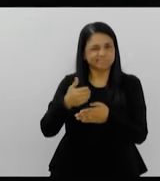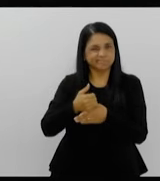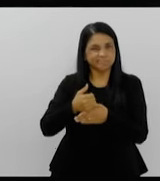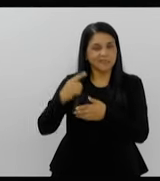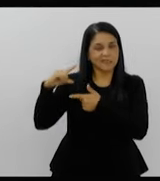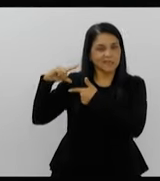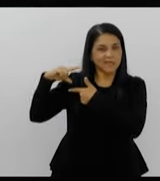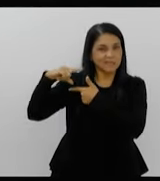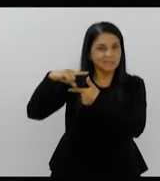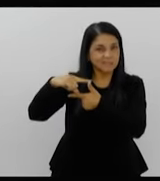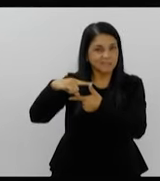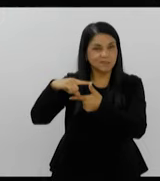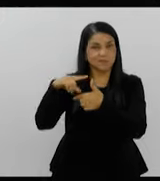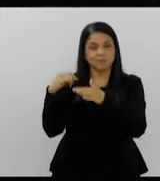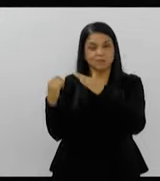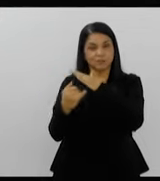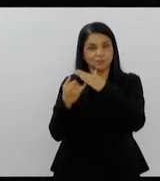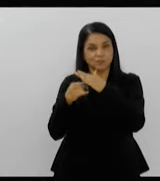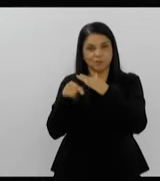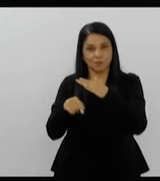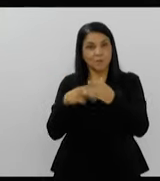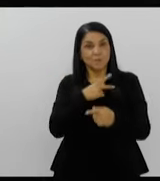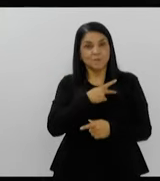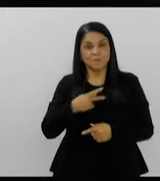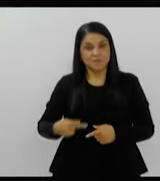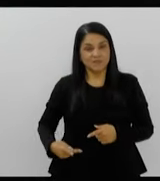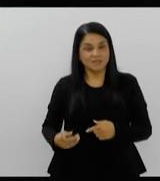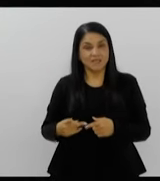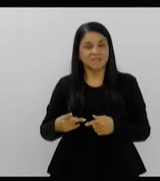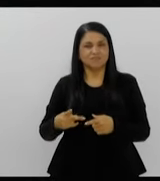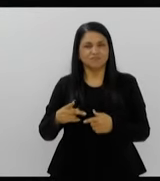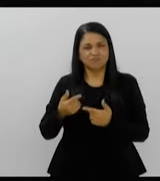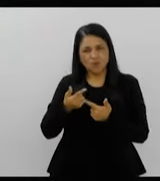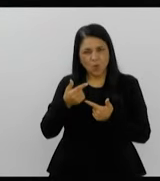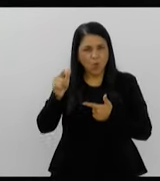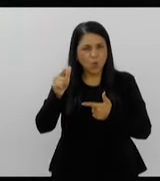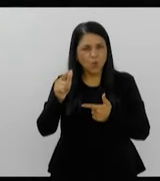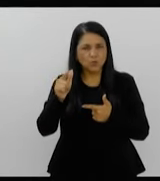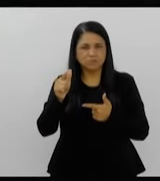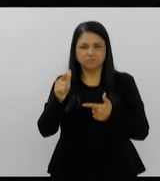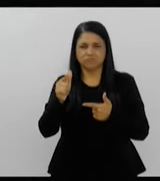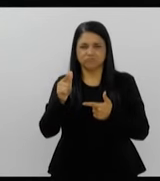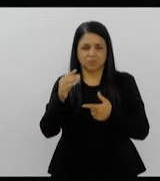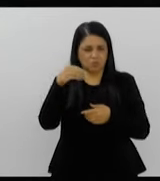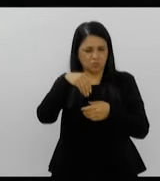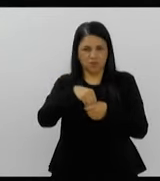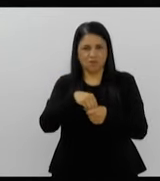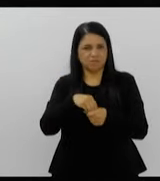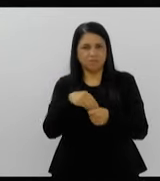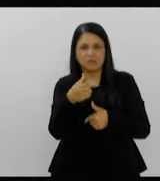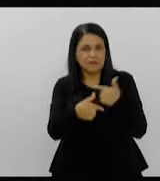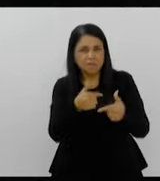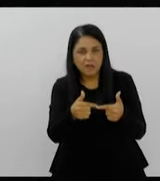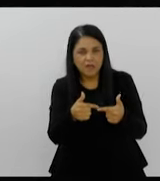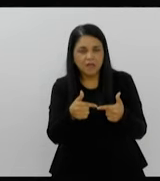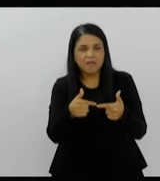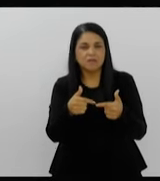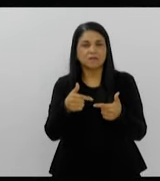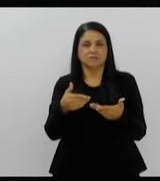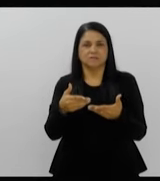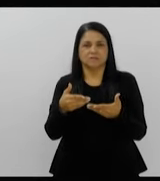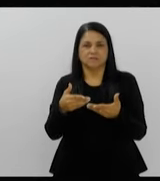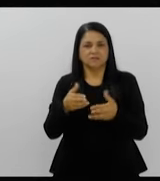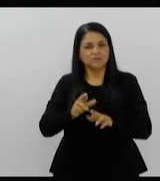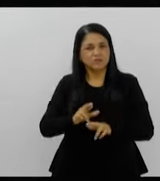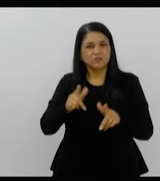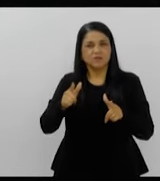nessa instituição que ela fosse presidida por alguém estranho à academia, à produção científica e